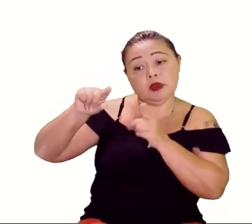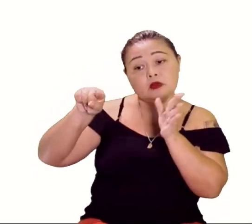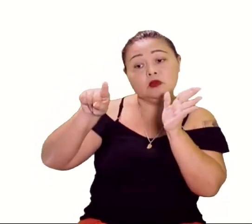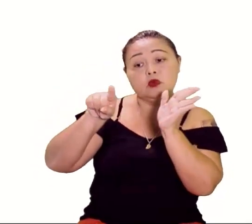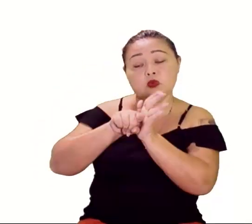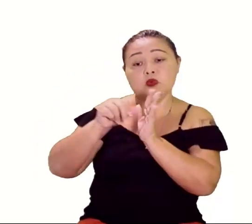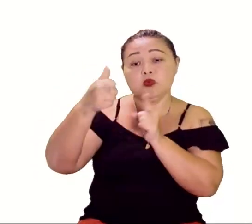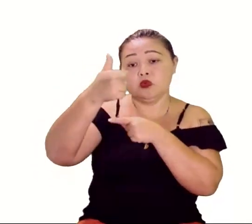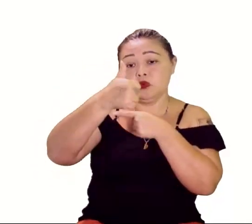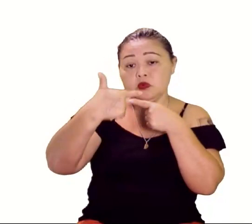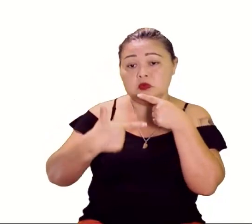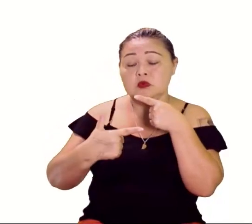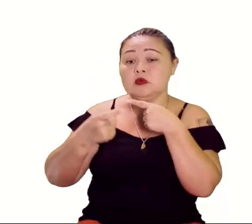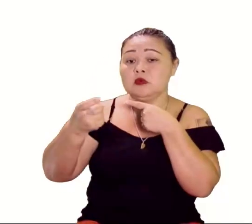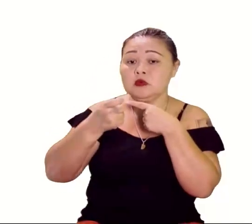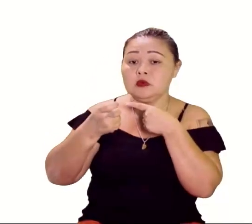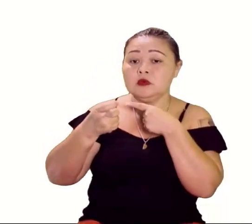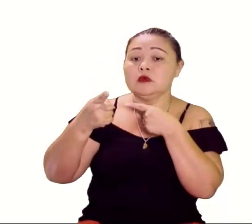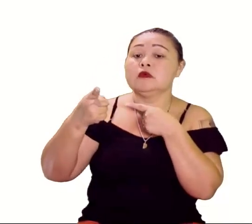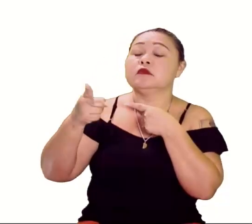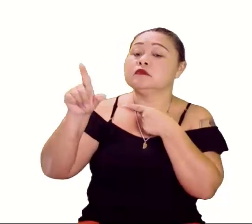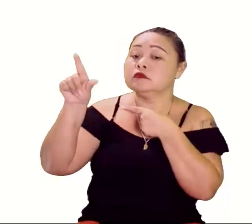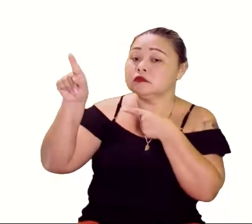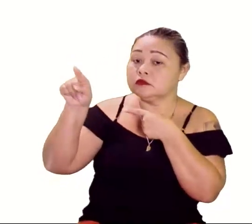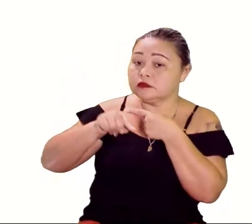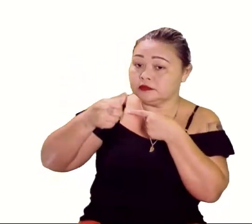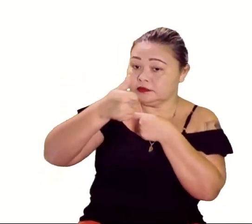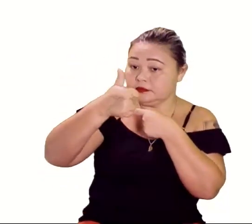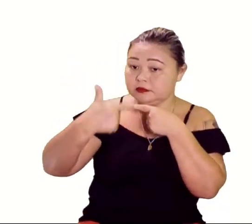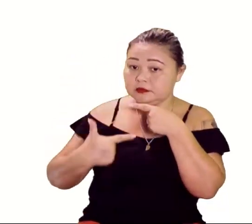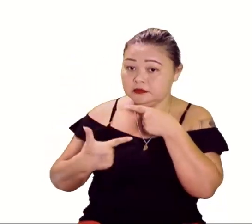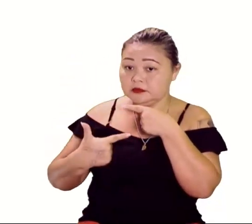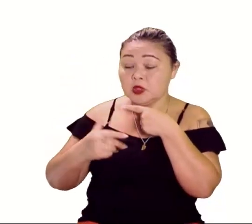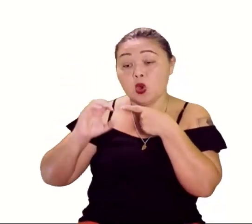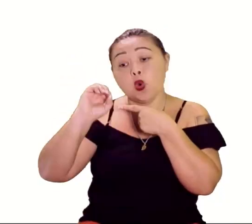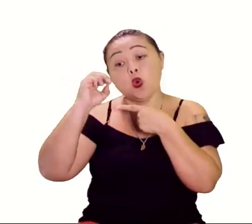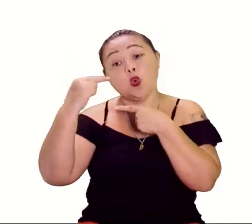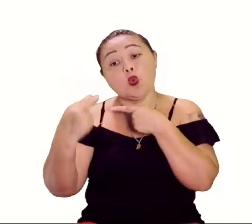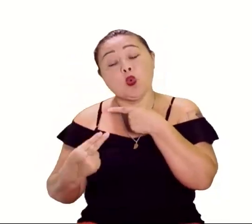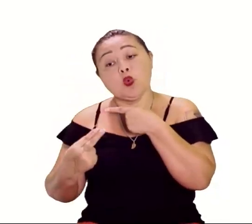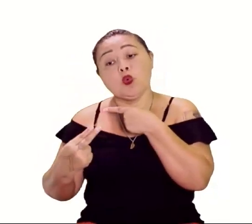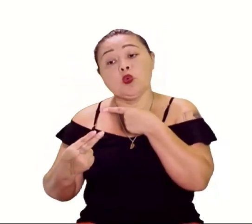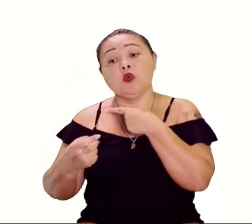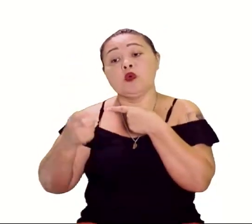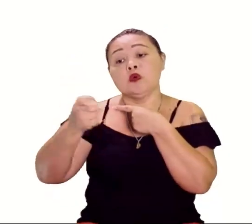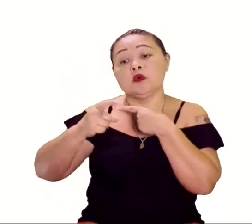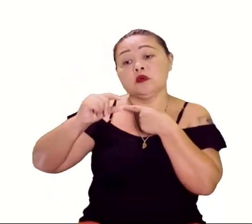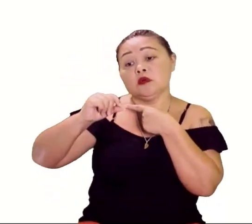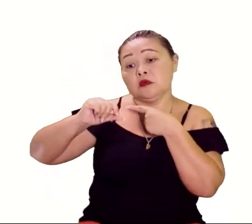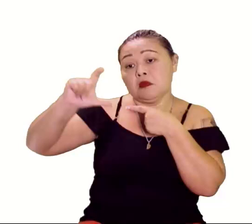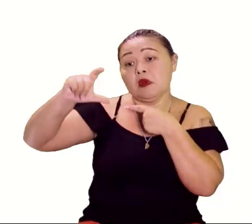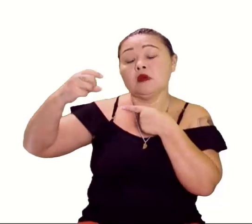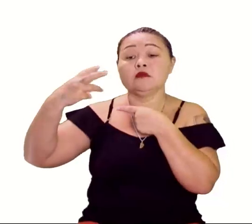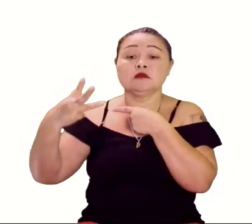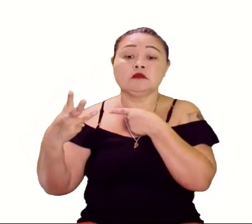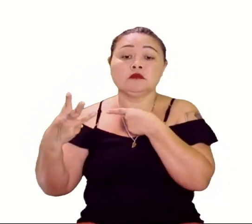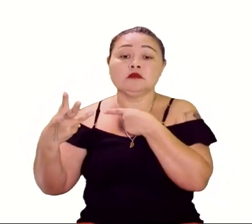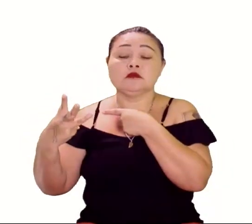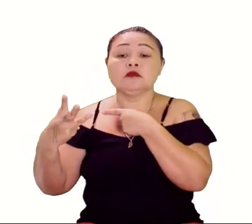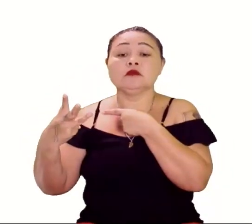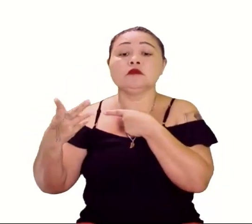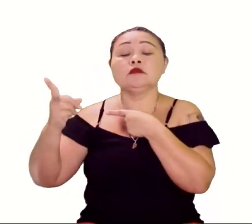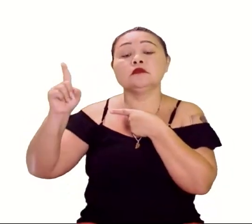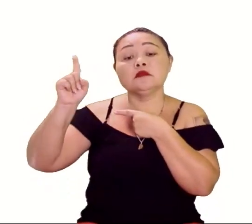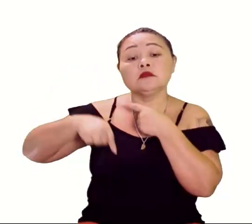Uhum. Então, X. para valores de X menores que menos meio ou X maiores que 3. E